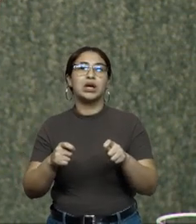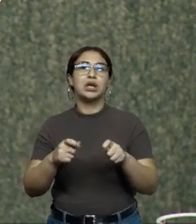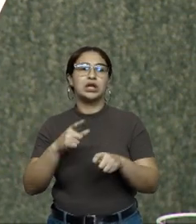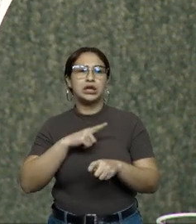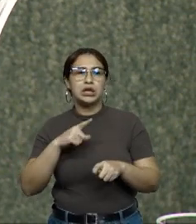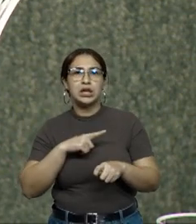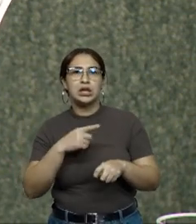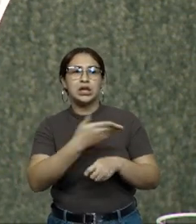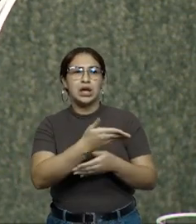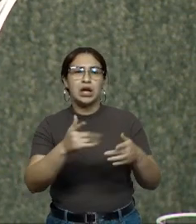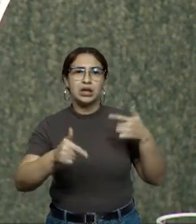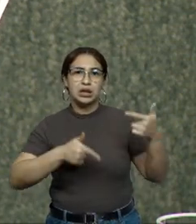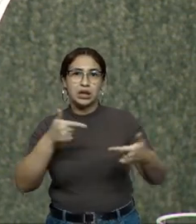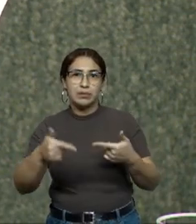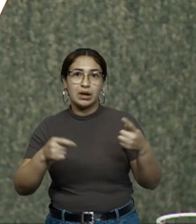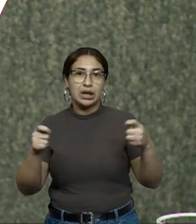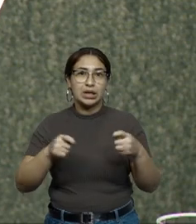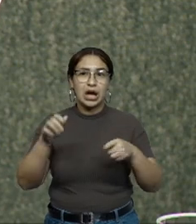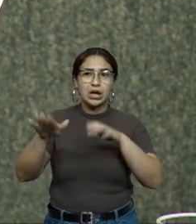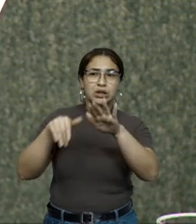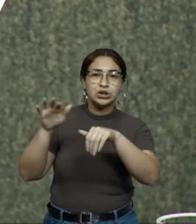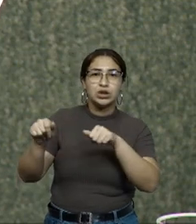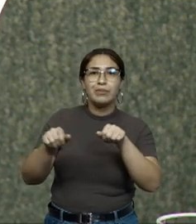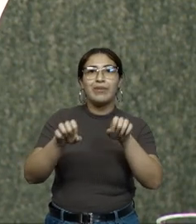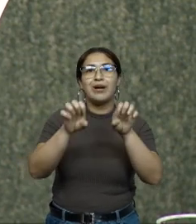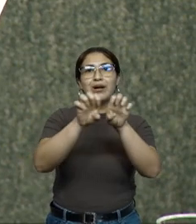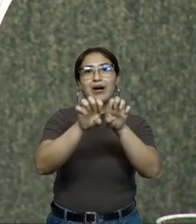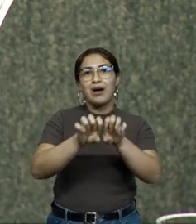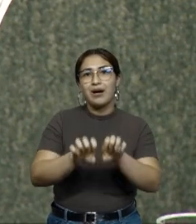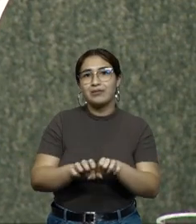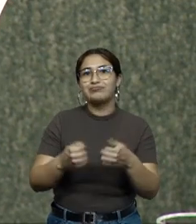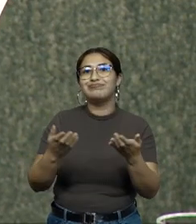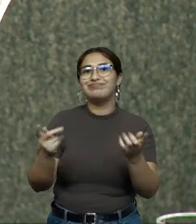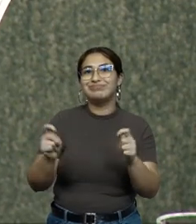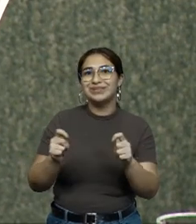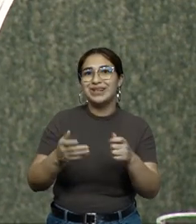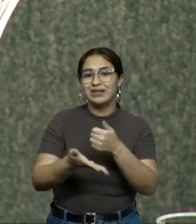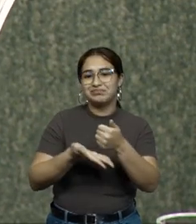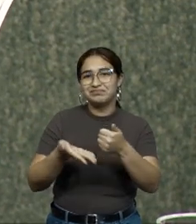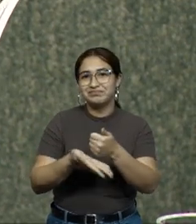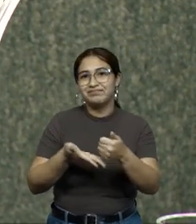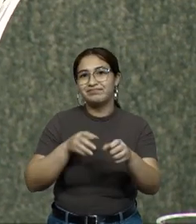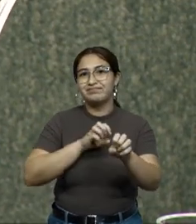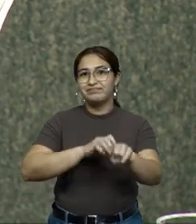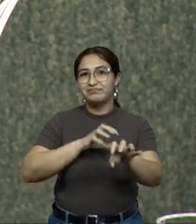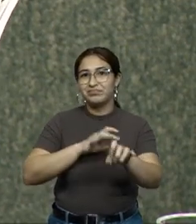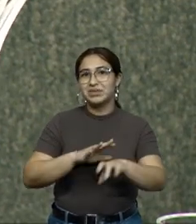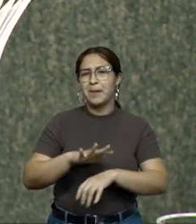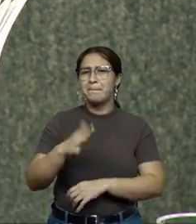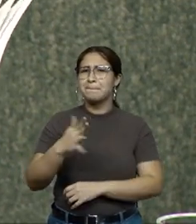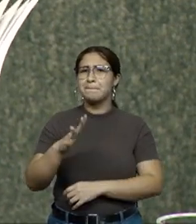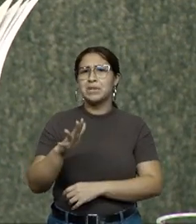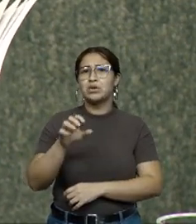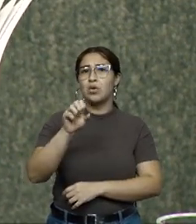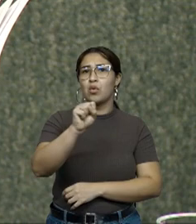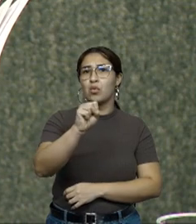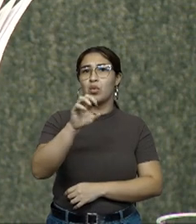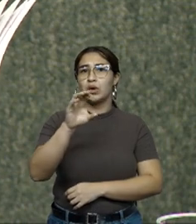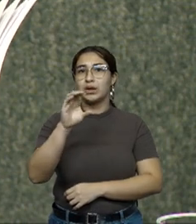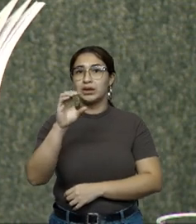permanentes de modo a estruturar a rede pública de Educação Básica com pelo menos